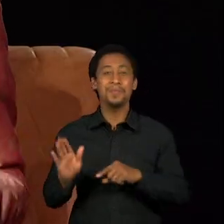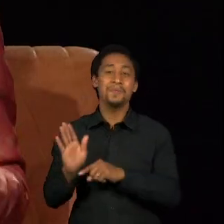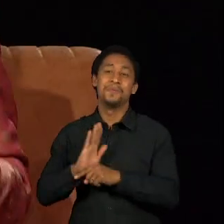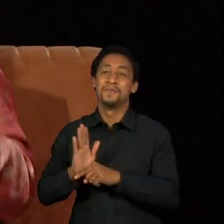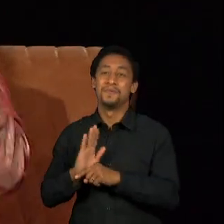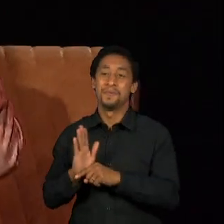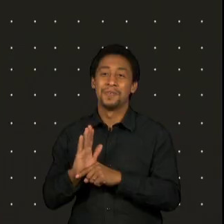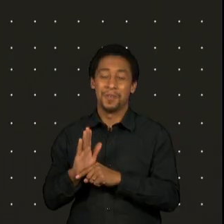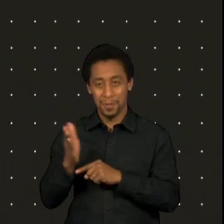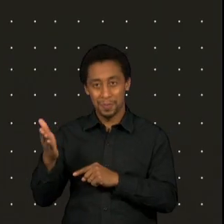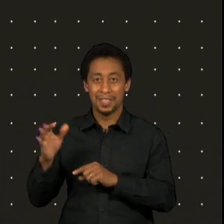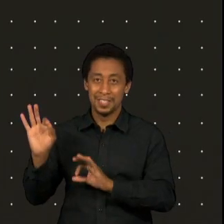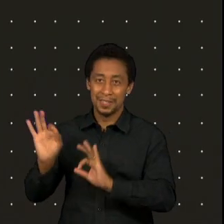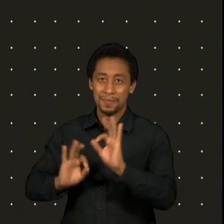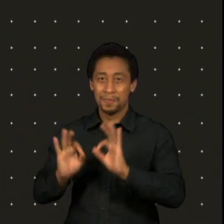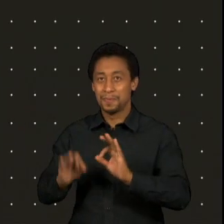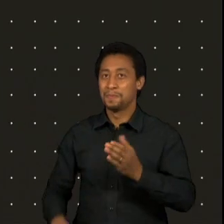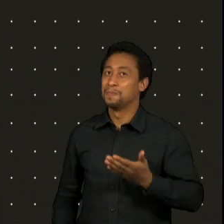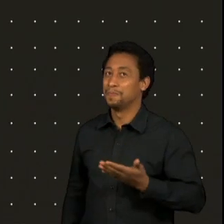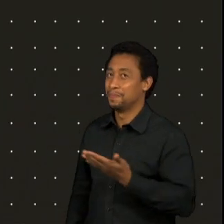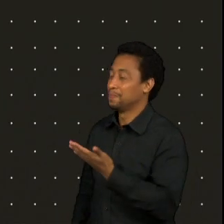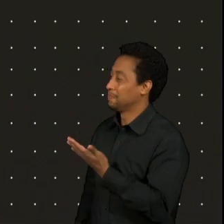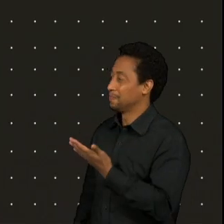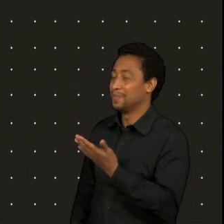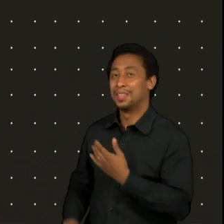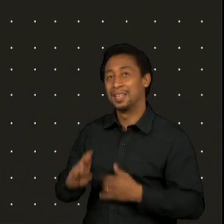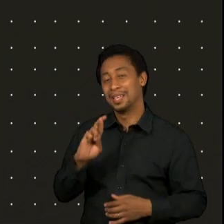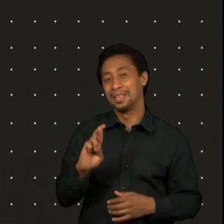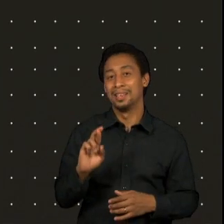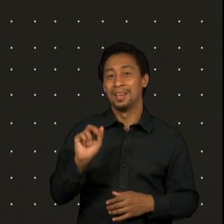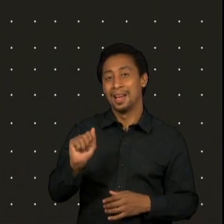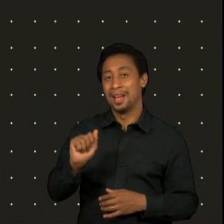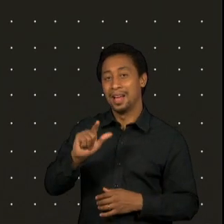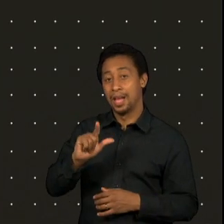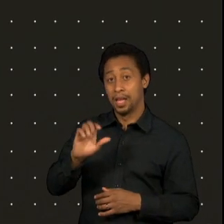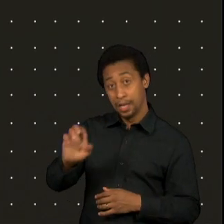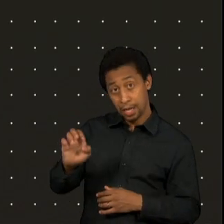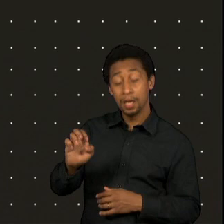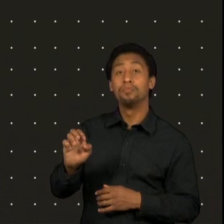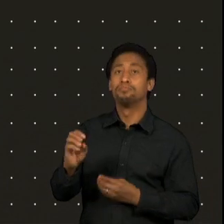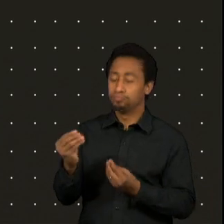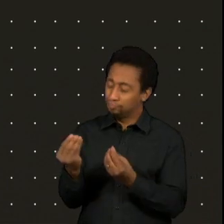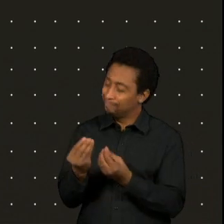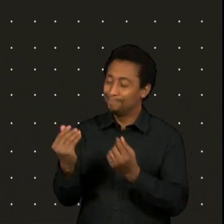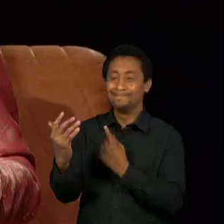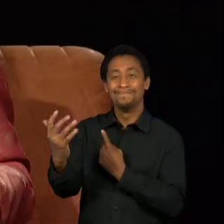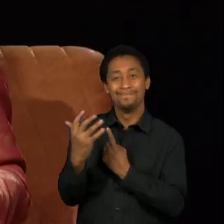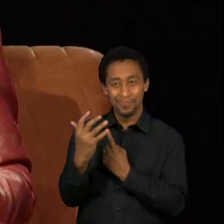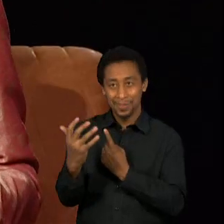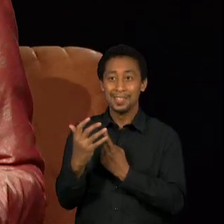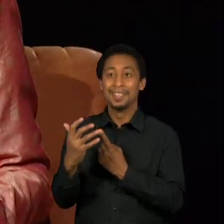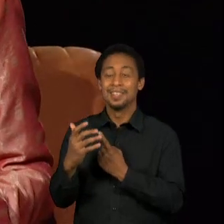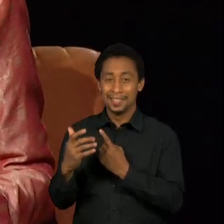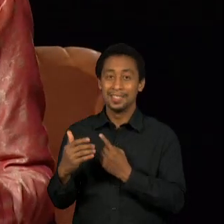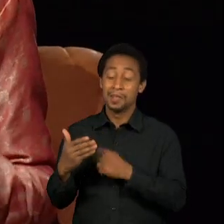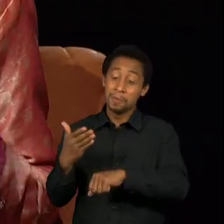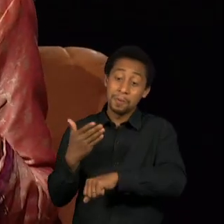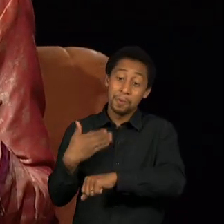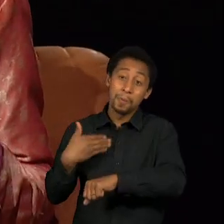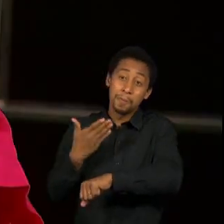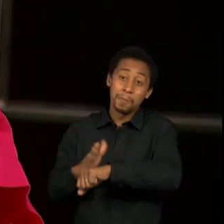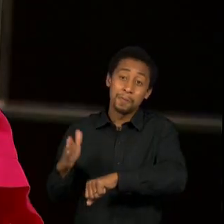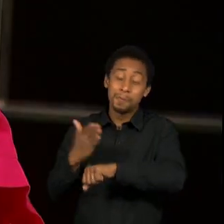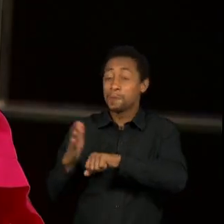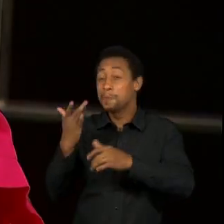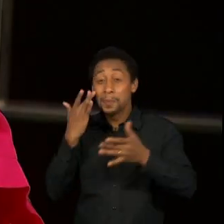hoje é queer e tal, e tal, e tal, ele recebeu, sim, muita influência da própria encenação que eu estava fazendo com